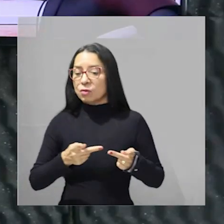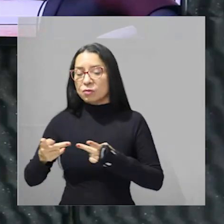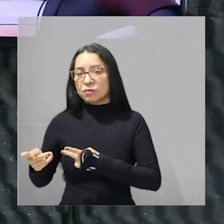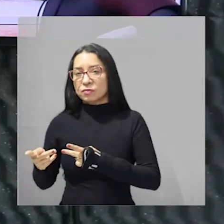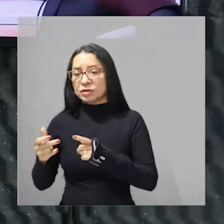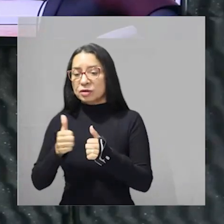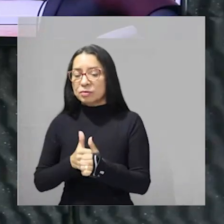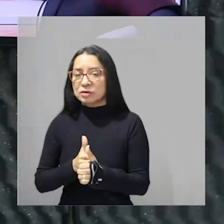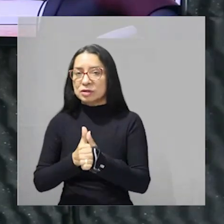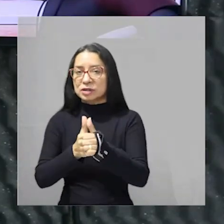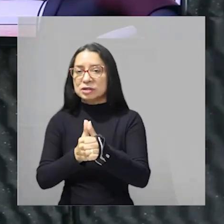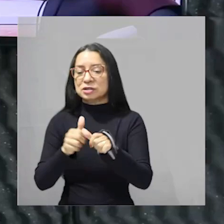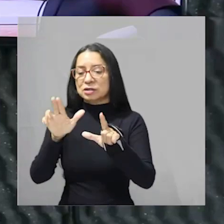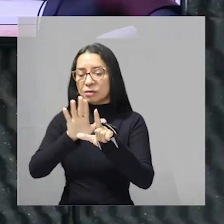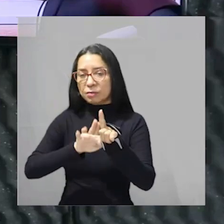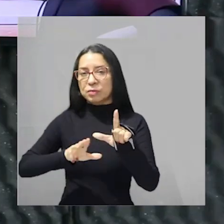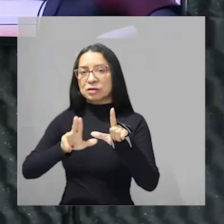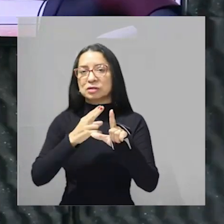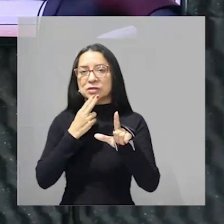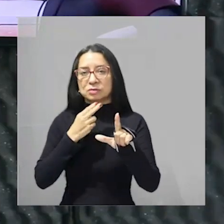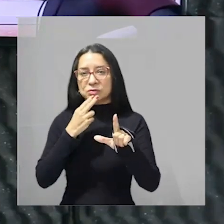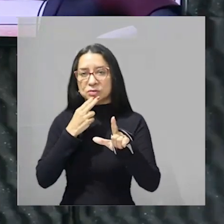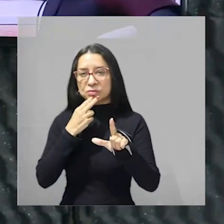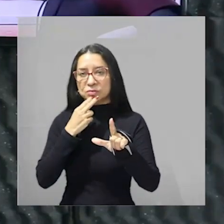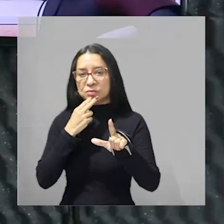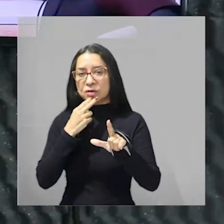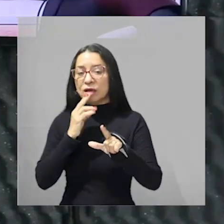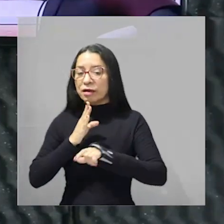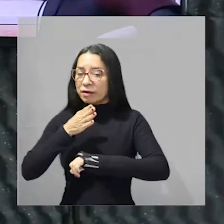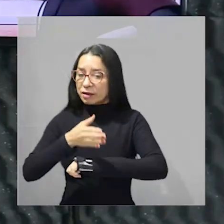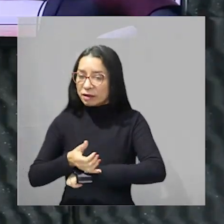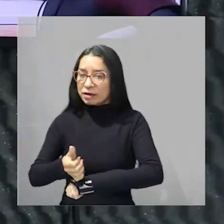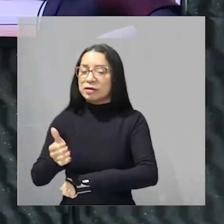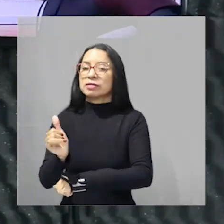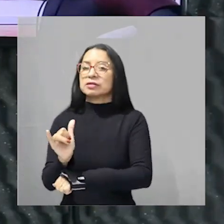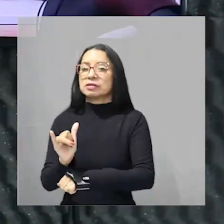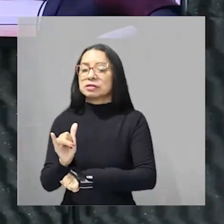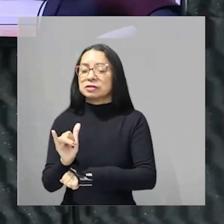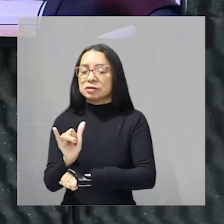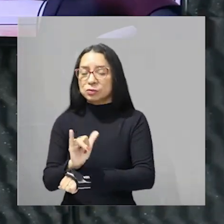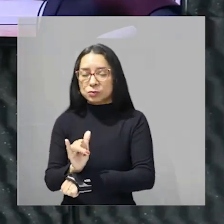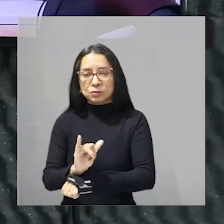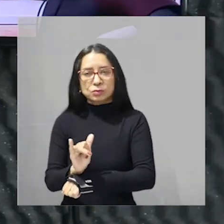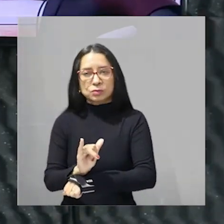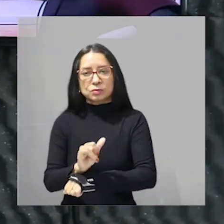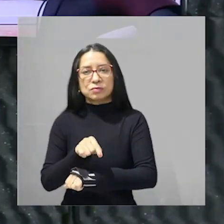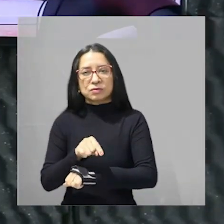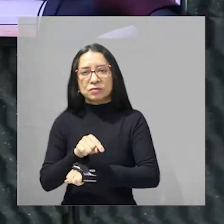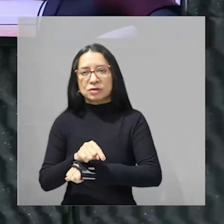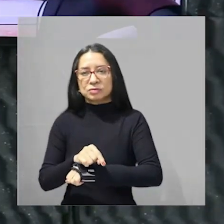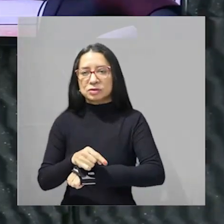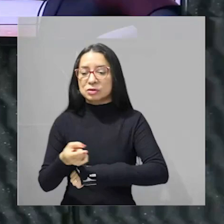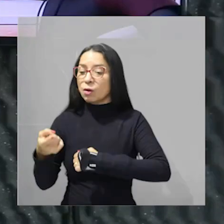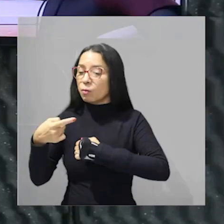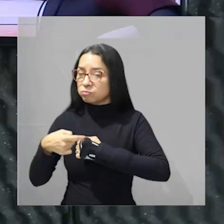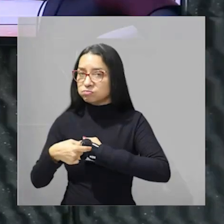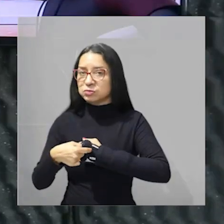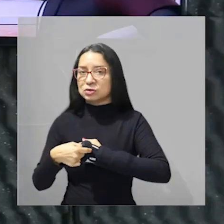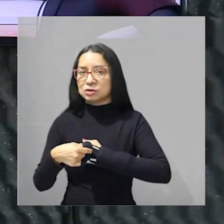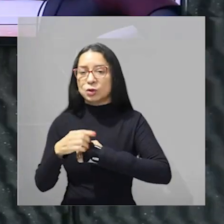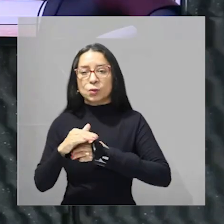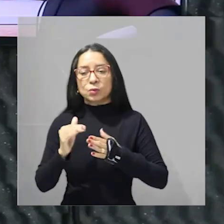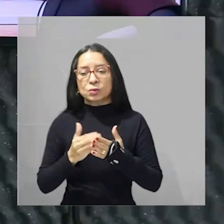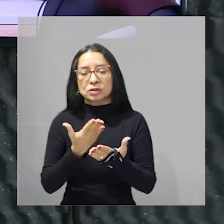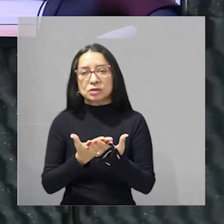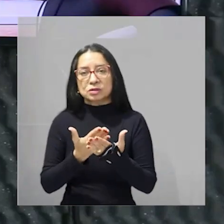galera, tá certo? Segue a plataforma, vai lá no YouTube, marca o nosso canal, porque todas essas aulas vão estar lá à tua disposição.